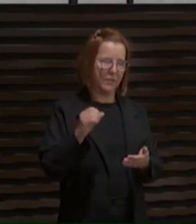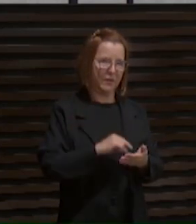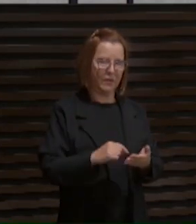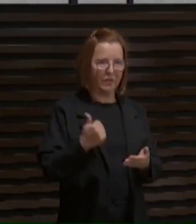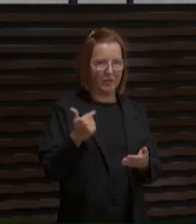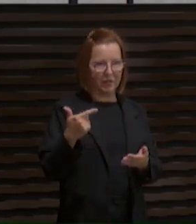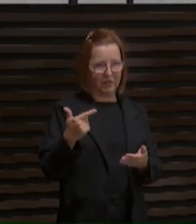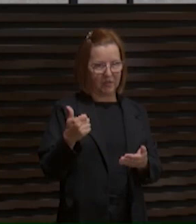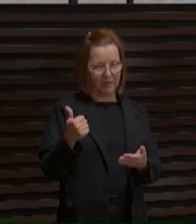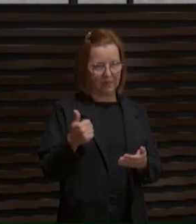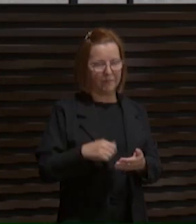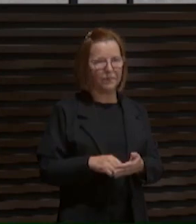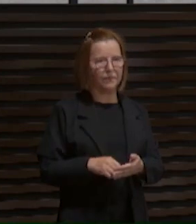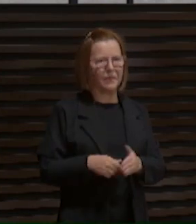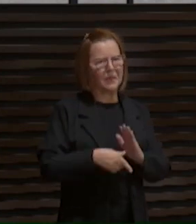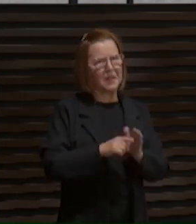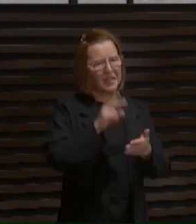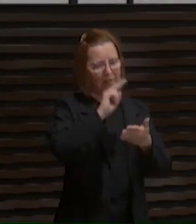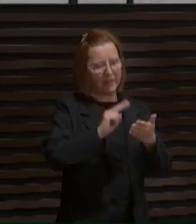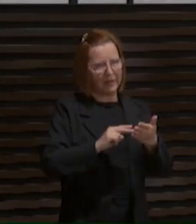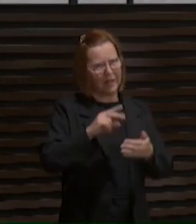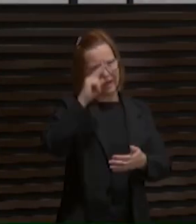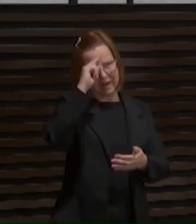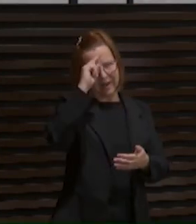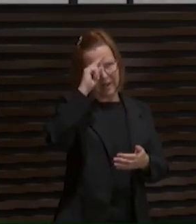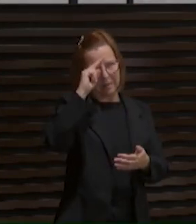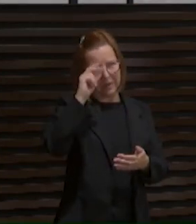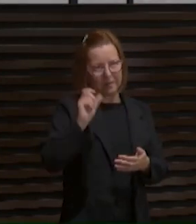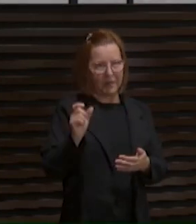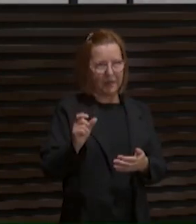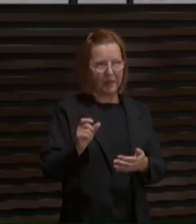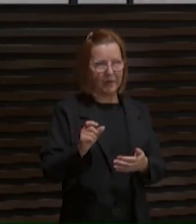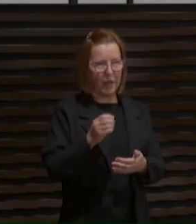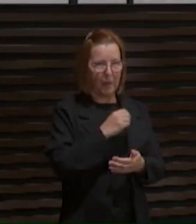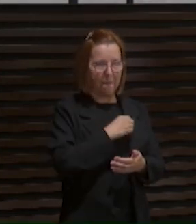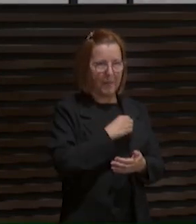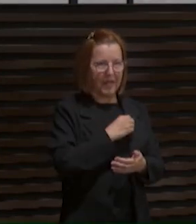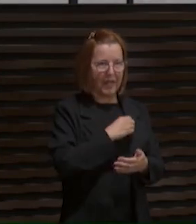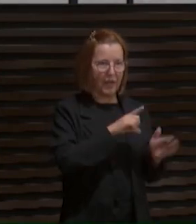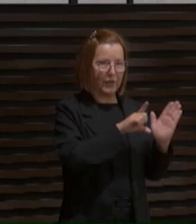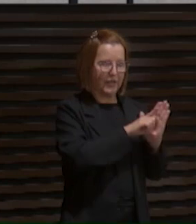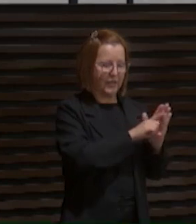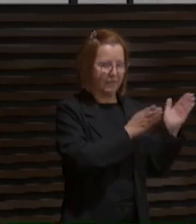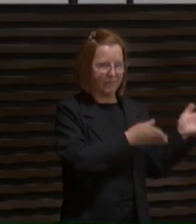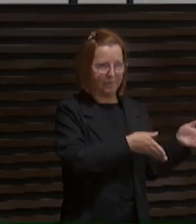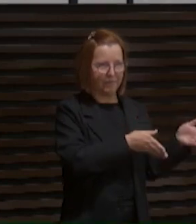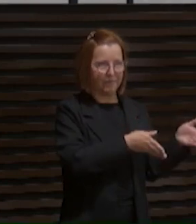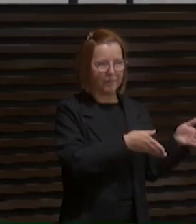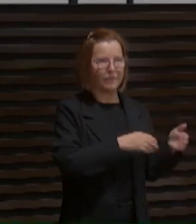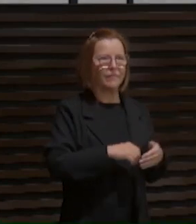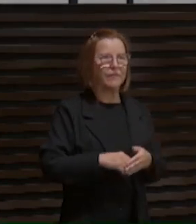meus irmãos, lembra das palavras pecado e lei de um lado? Tenha elas na mente quando você lê. E a